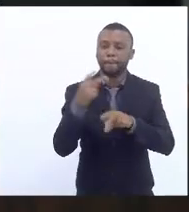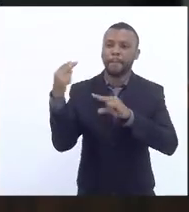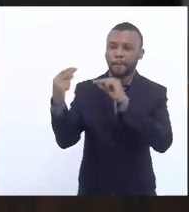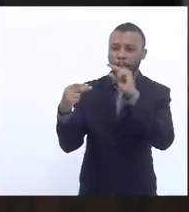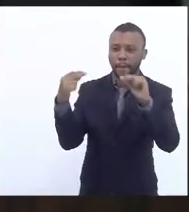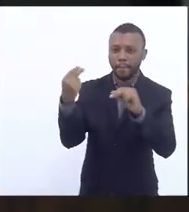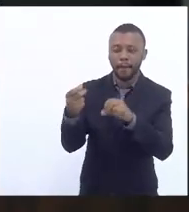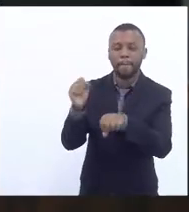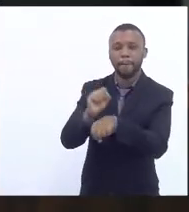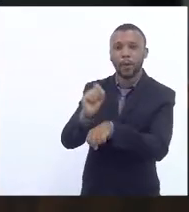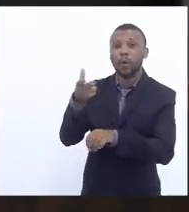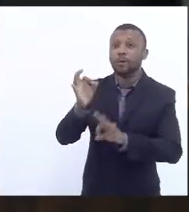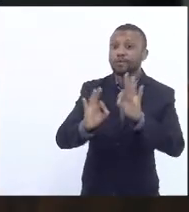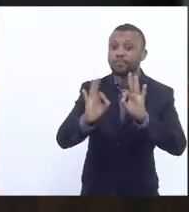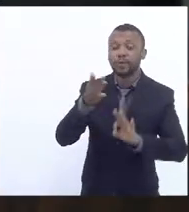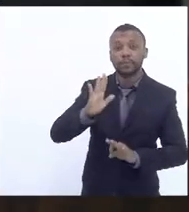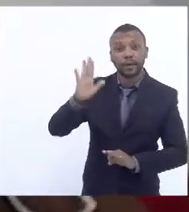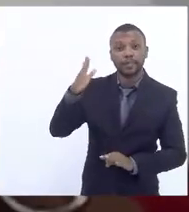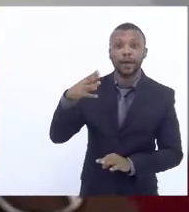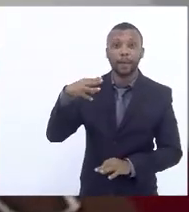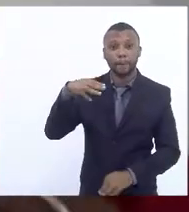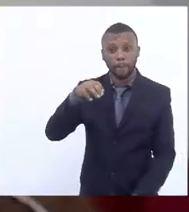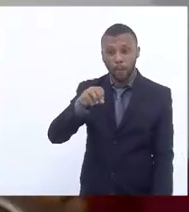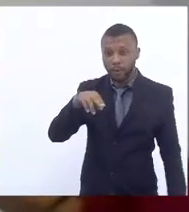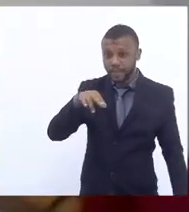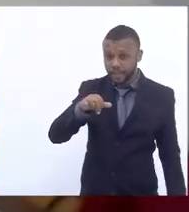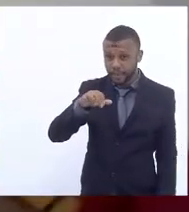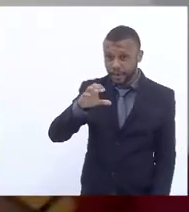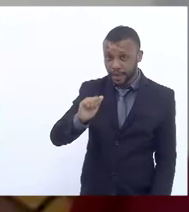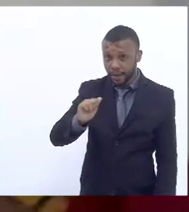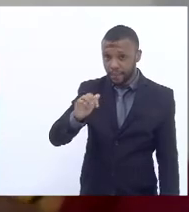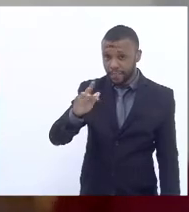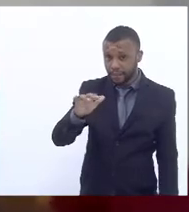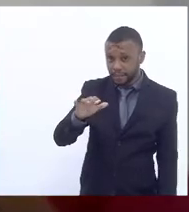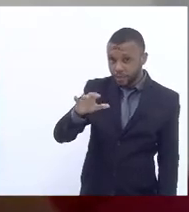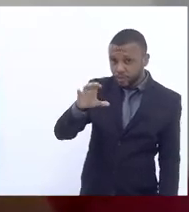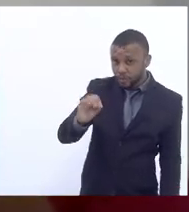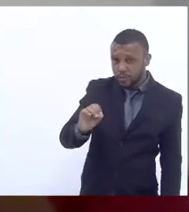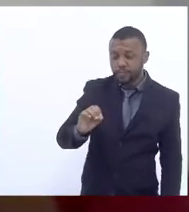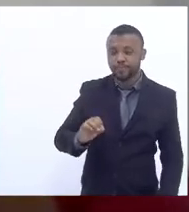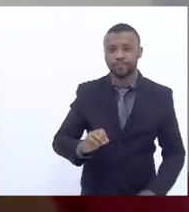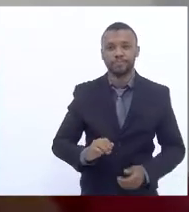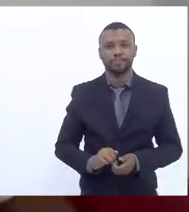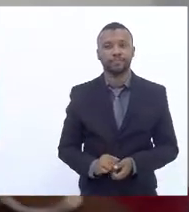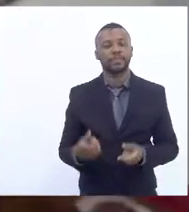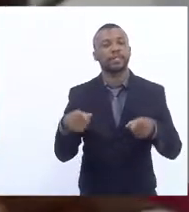Questão de ordem, deputada Mônica Francisco. A questão de ordem era nesse sentido de